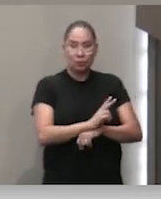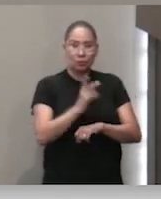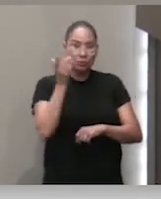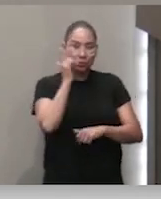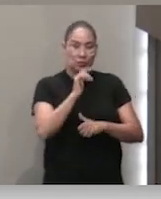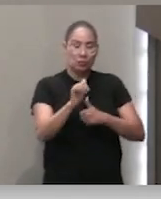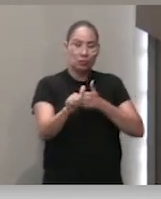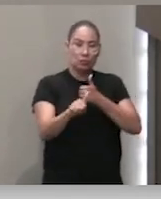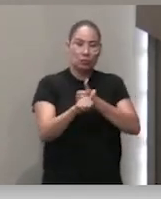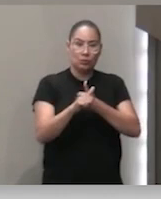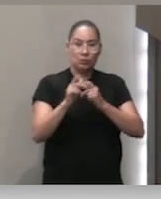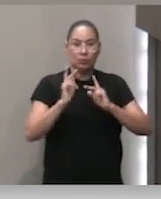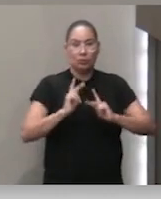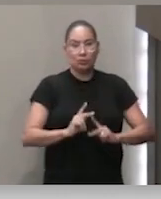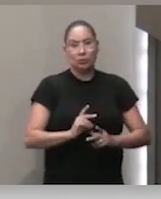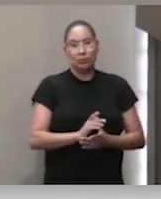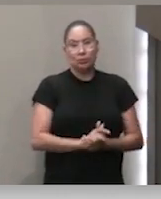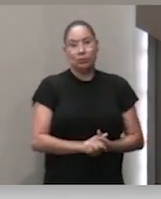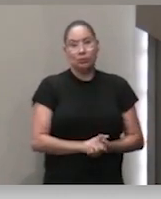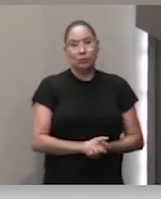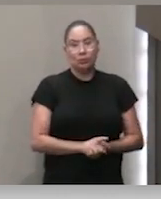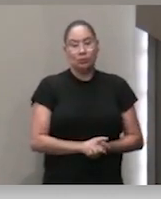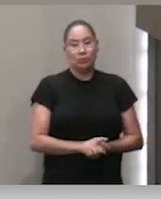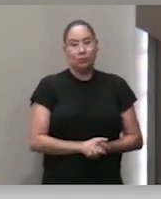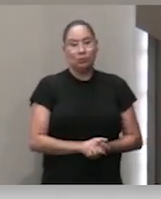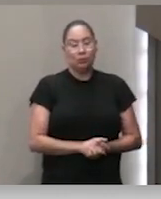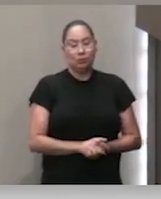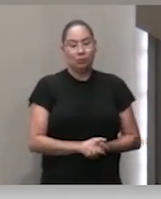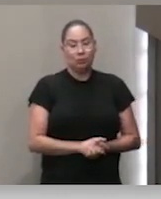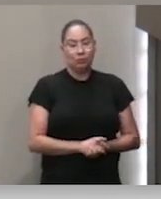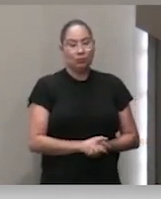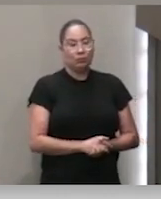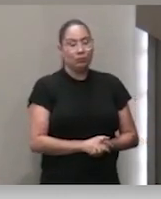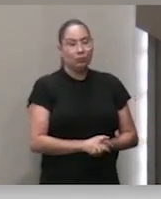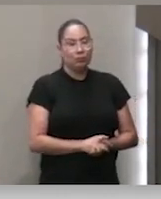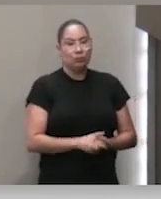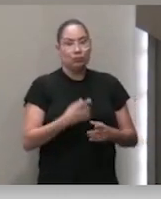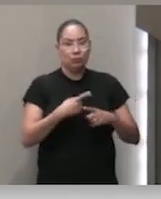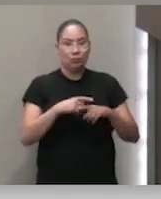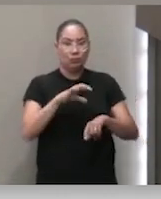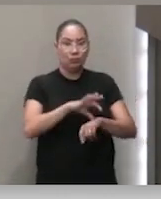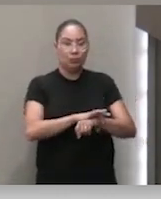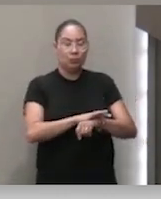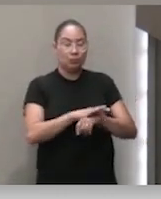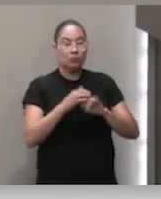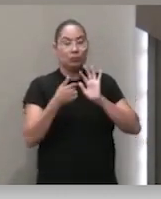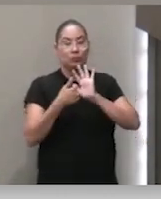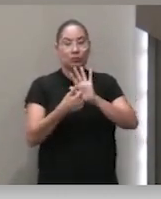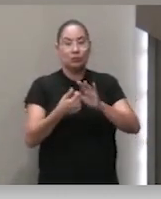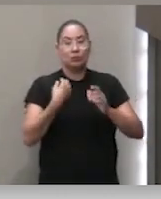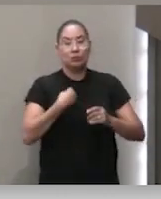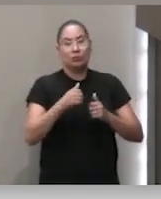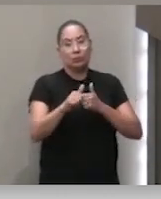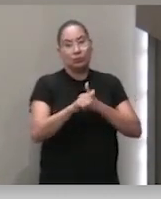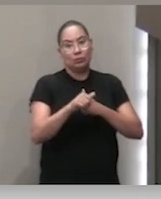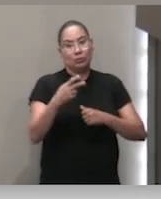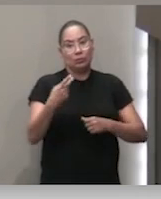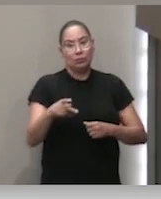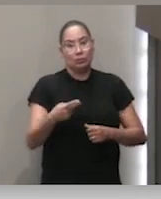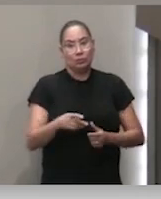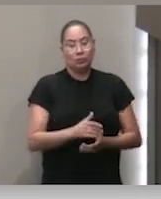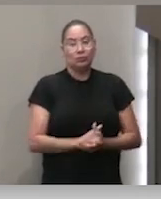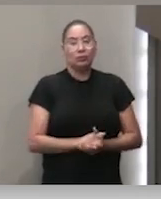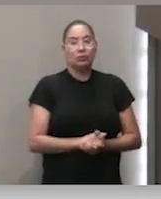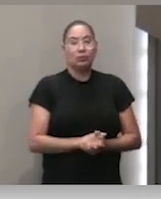vítima. Com certeza não teria, né, vereadora, mais uma vítima, porque a tornozeleira ia acusar que ele estava próximo dela. Mas, enfim,